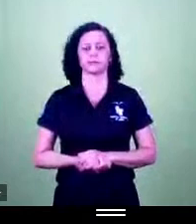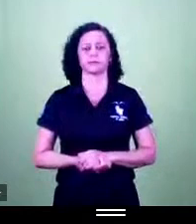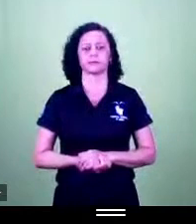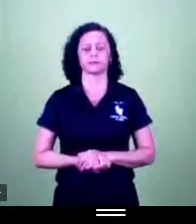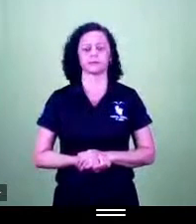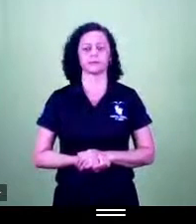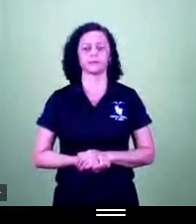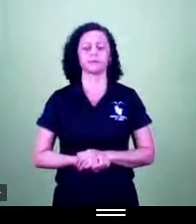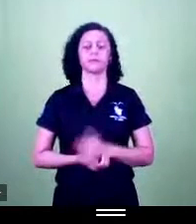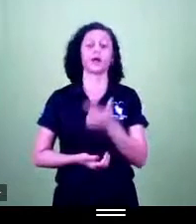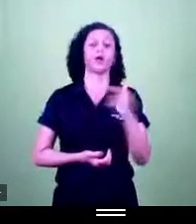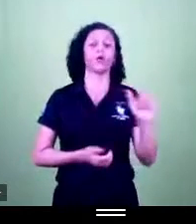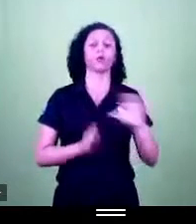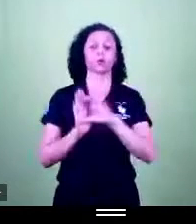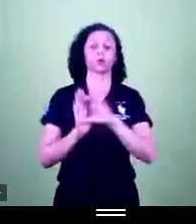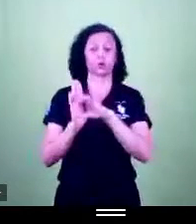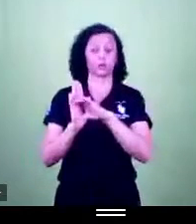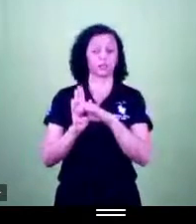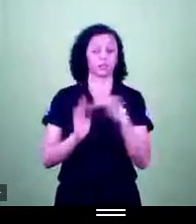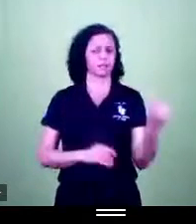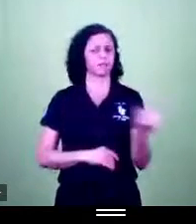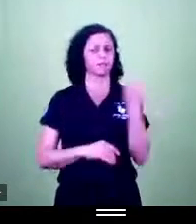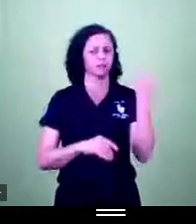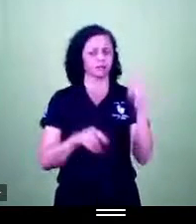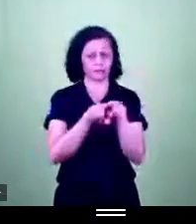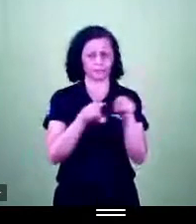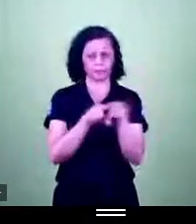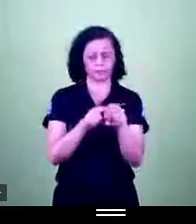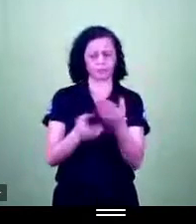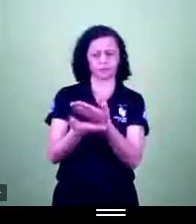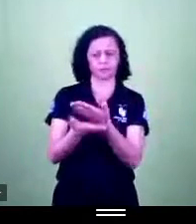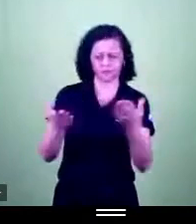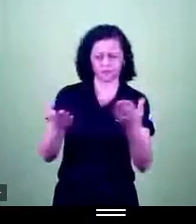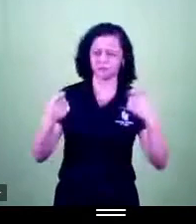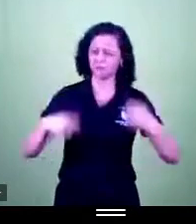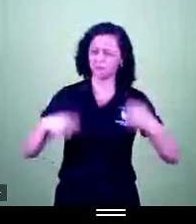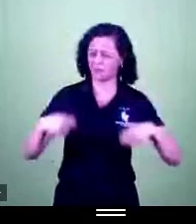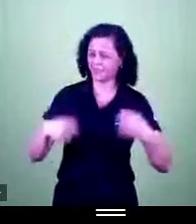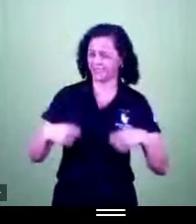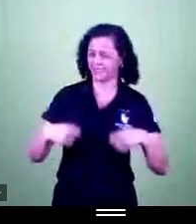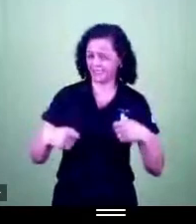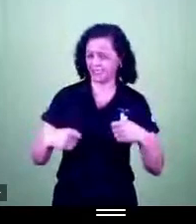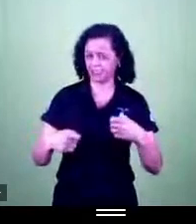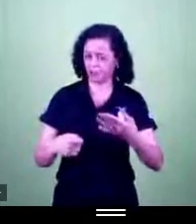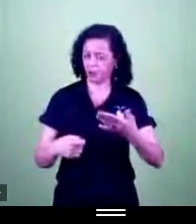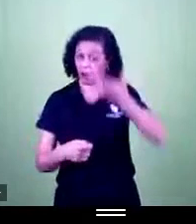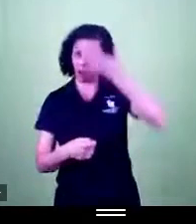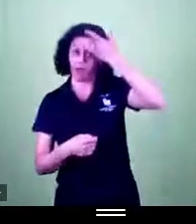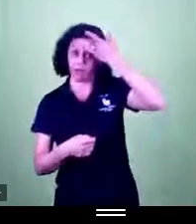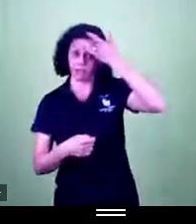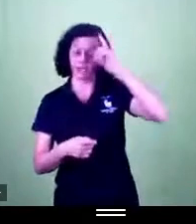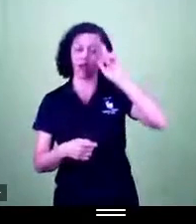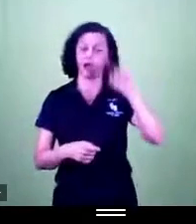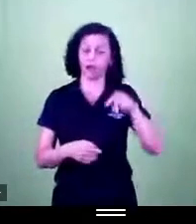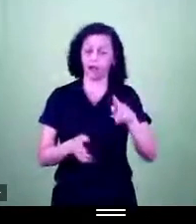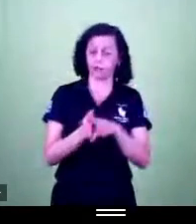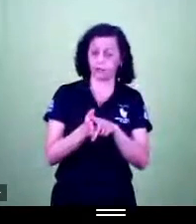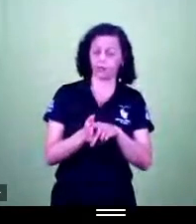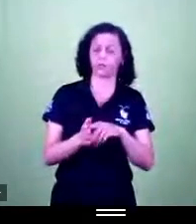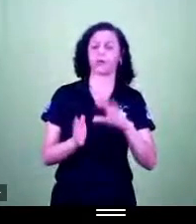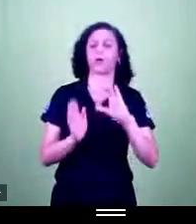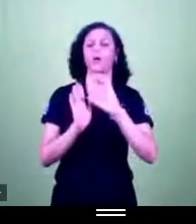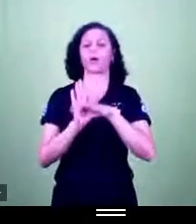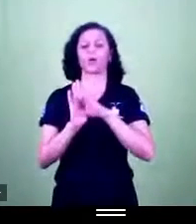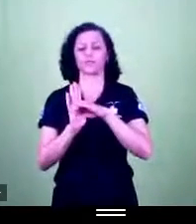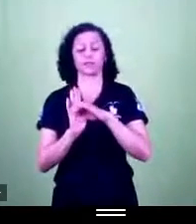E outro conceito importante também, pessoal, que vocês têm que ter aí em mente, é o conceito de fonte